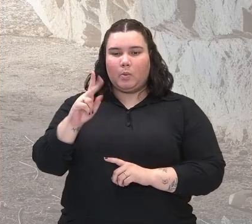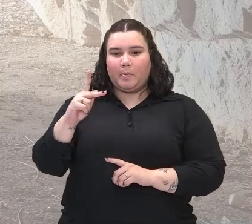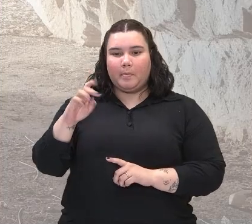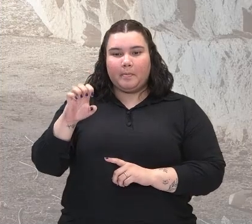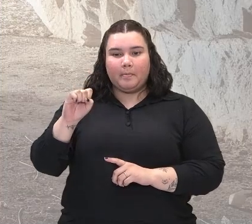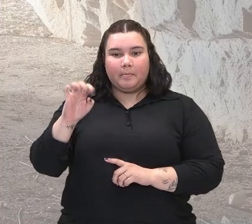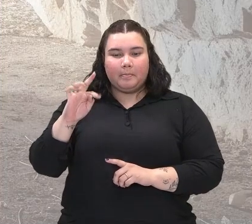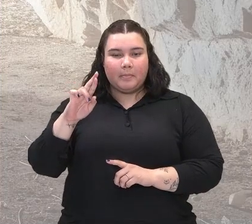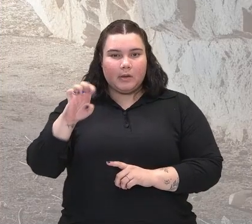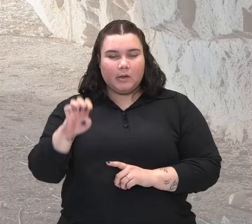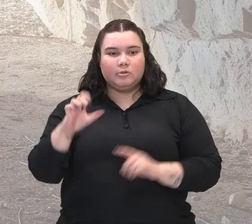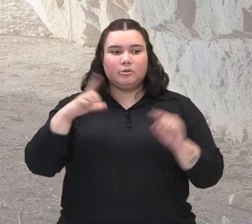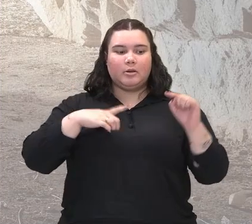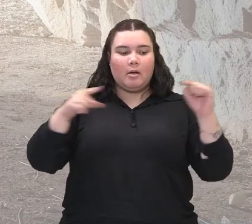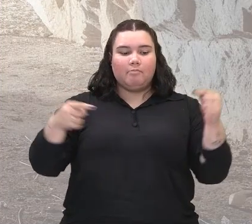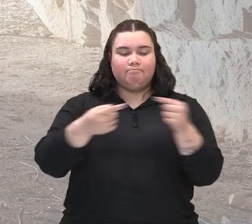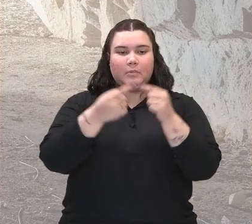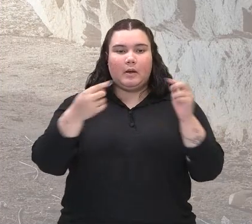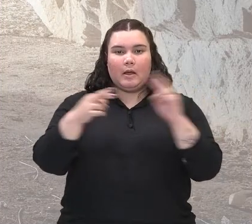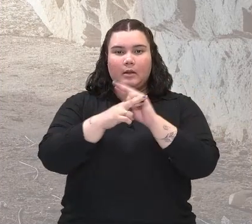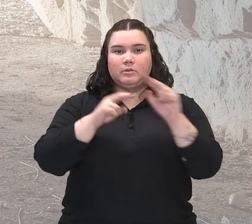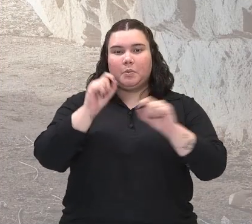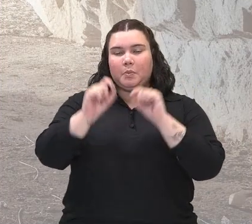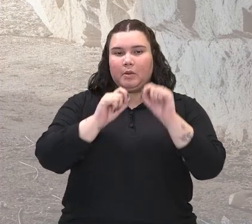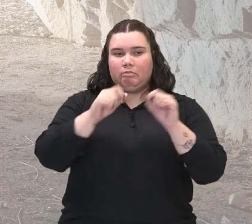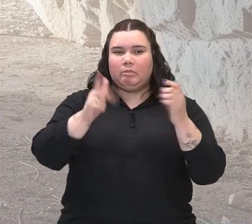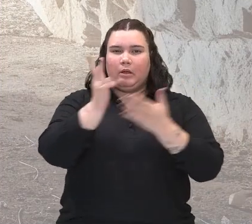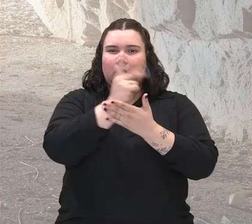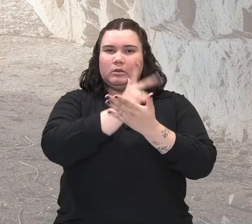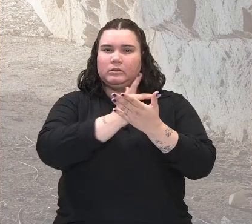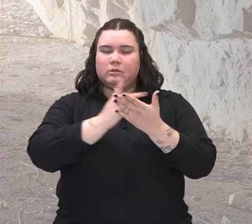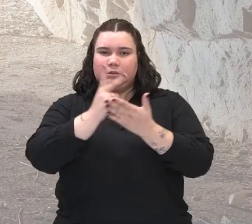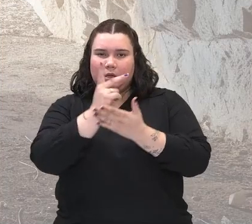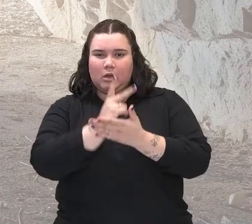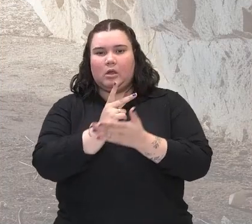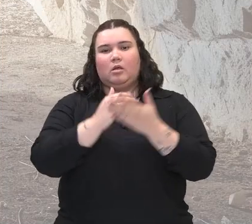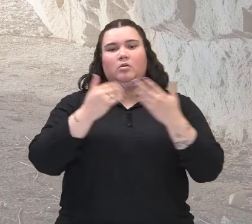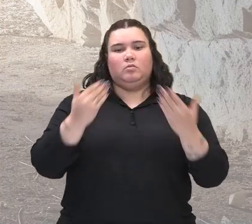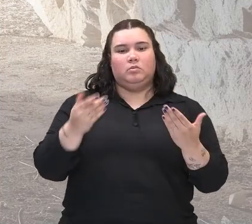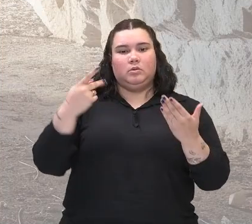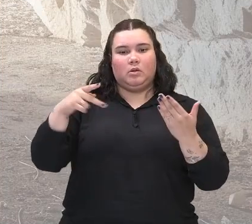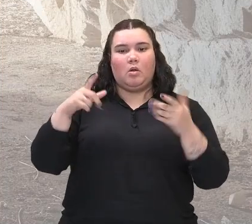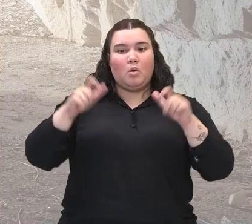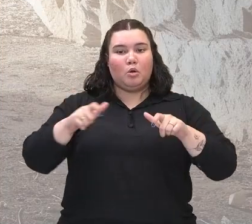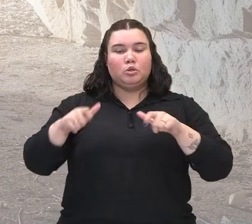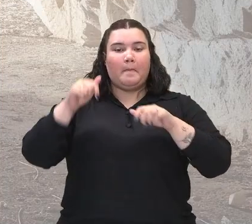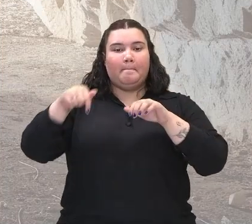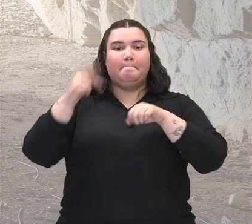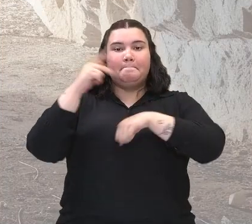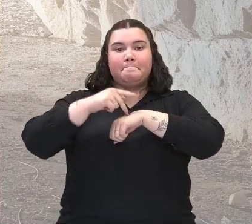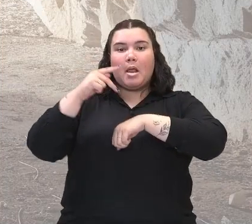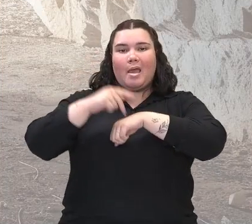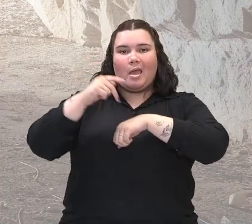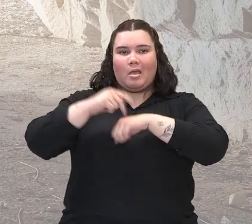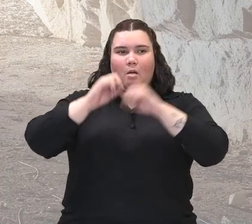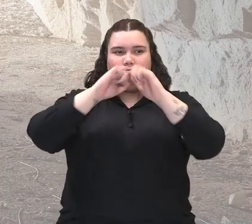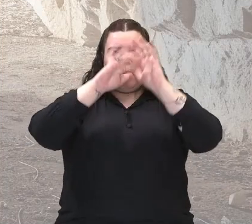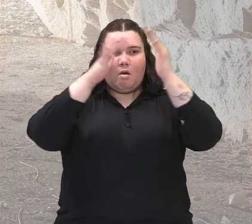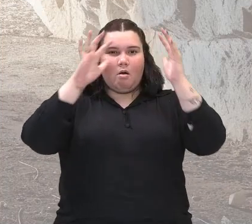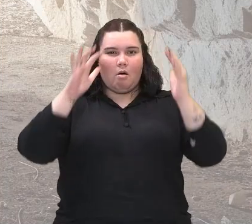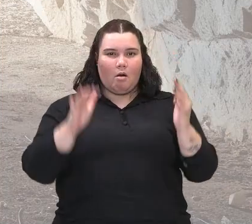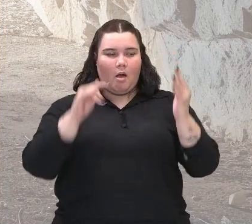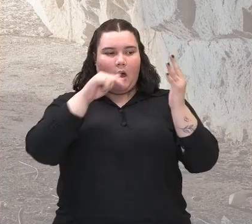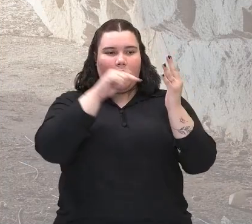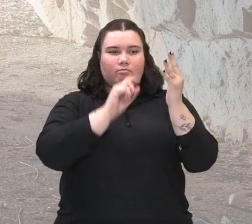inscrições que o homem pré-histórico realizava realizava nessas paredes das cavernas